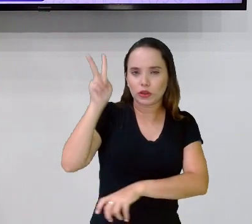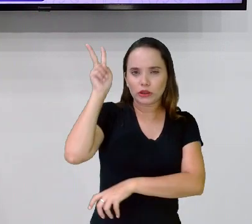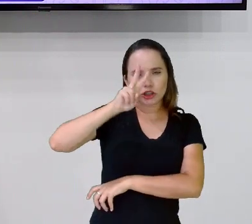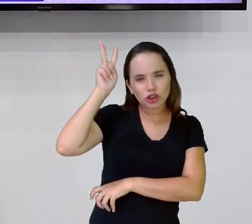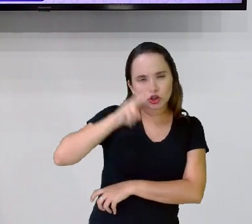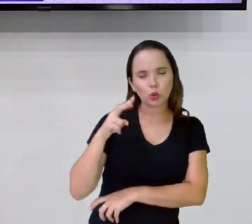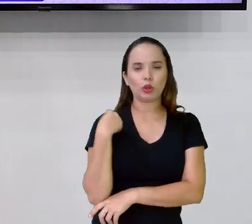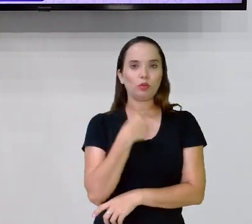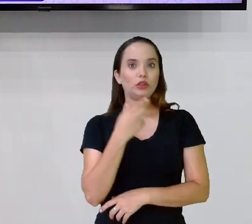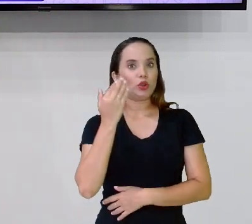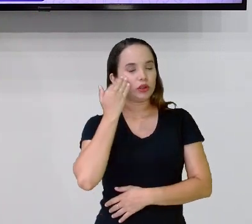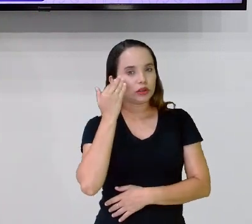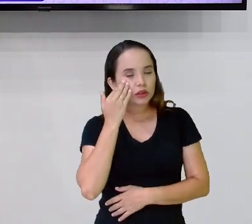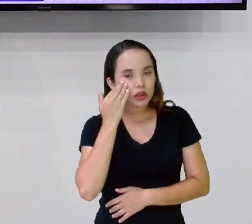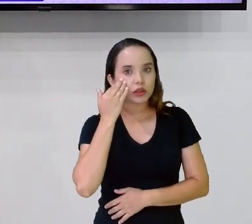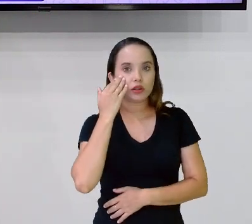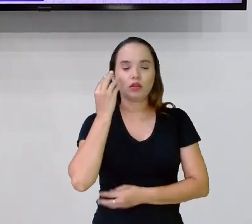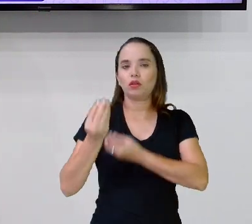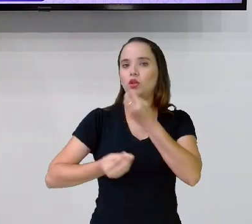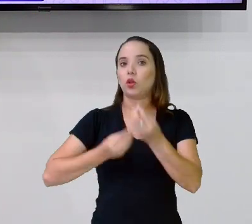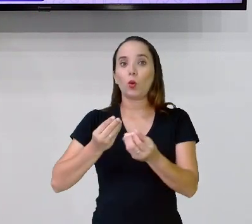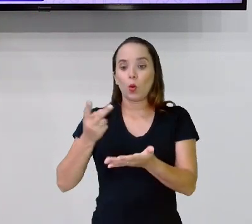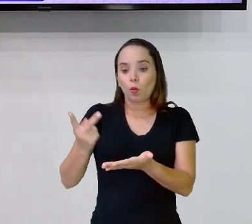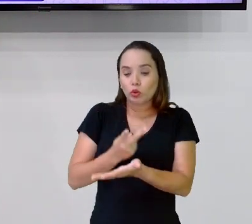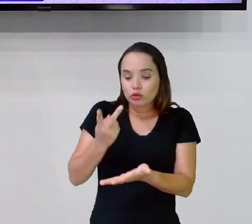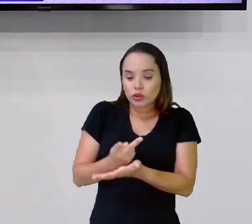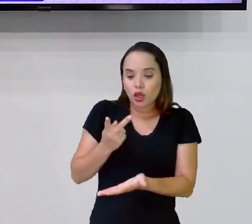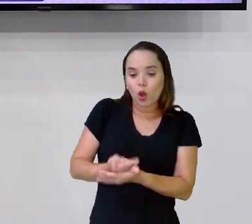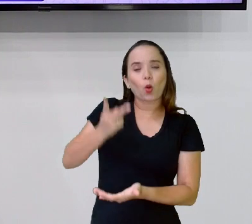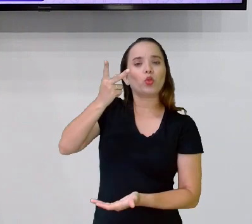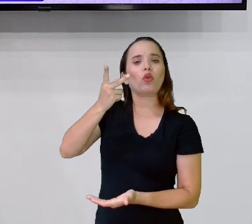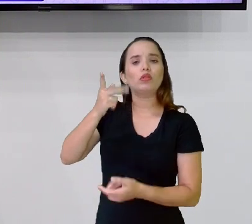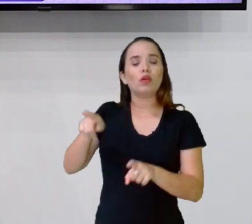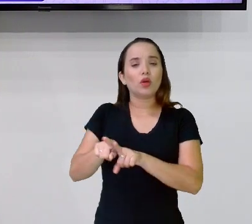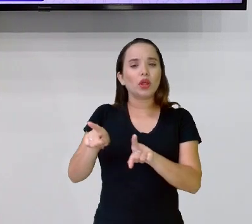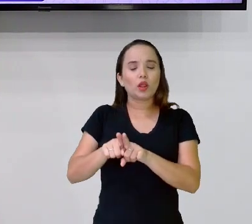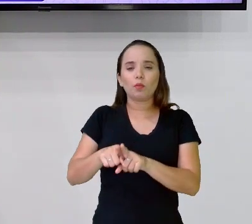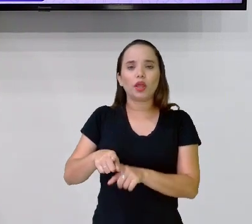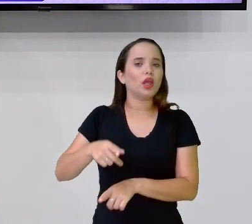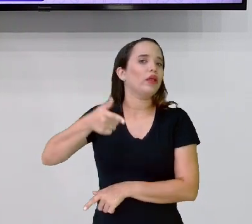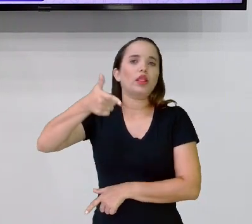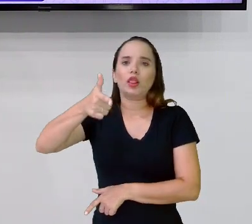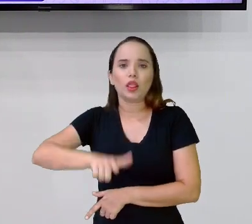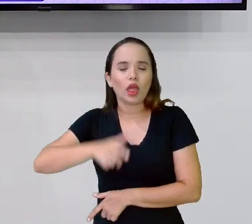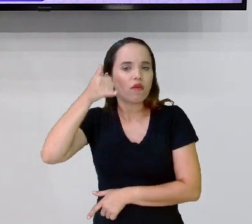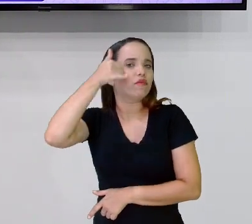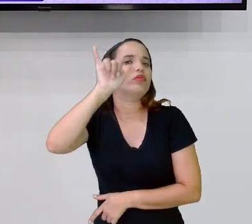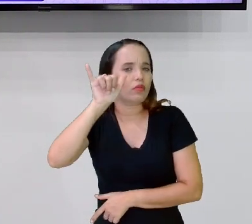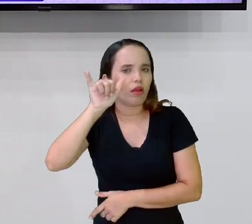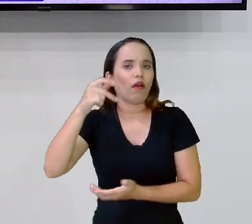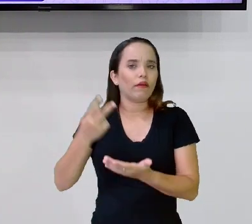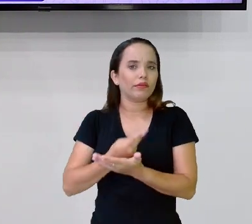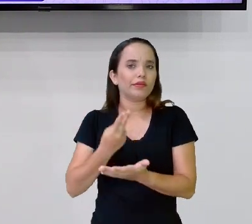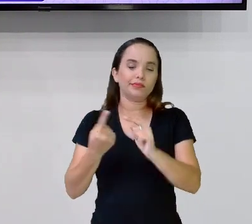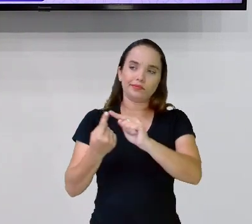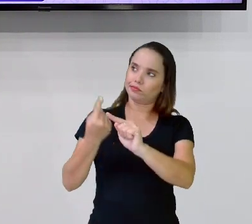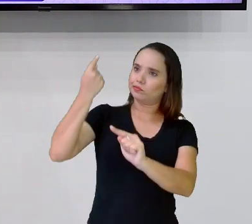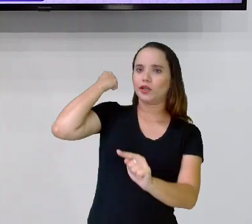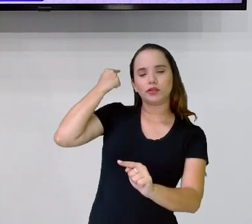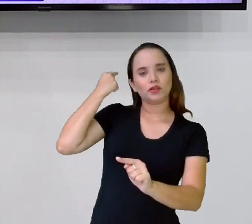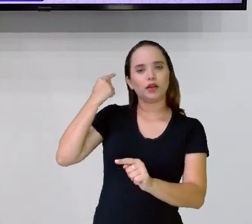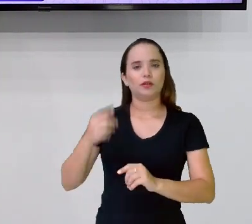possa entender e não repetir erros, né? Que a gente possa transformar, que a gente possa seguir outros passos.